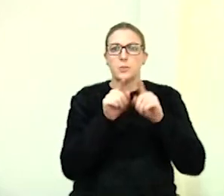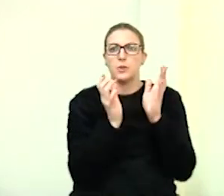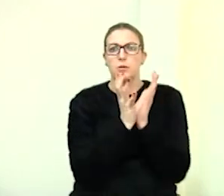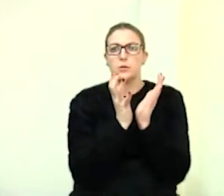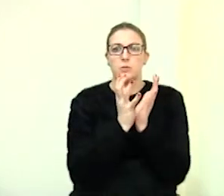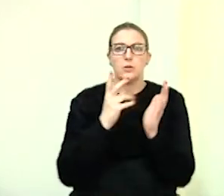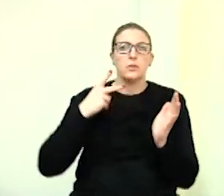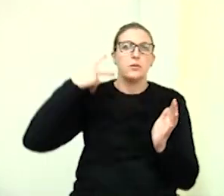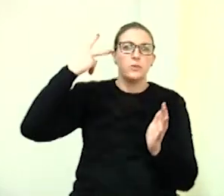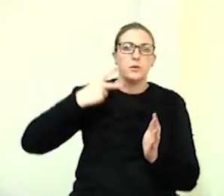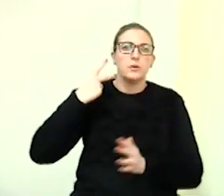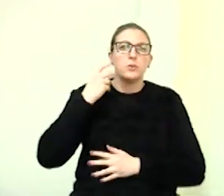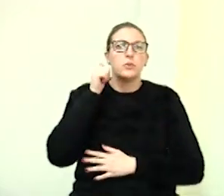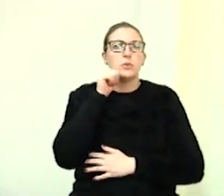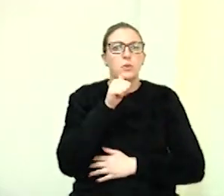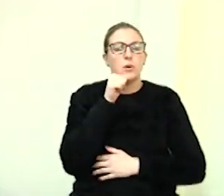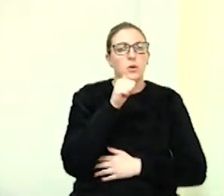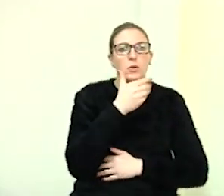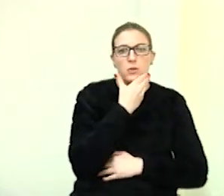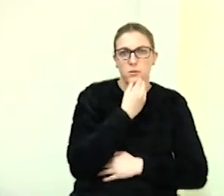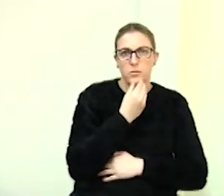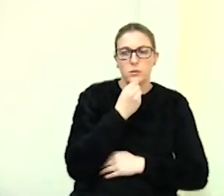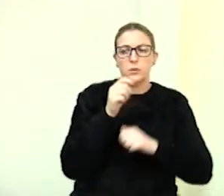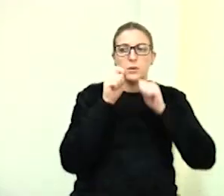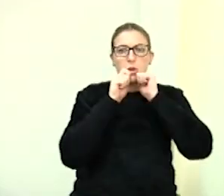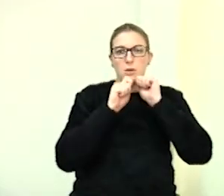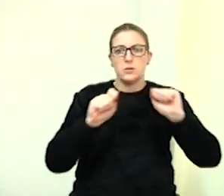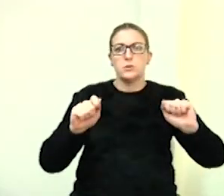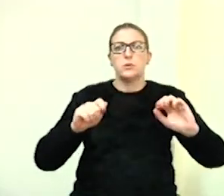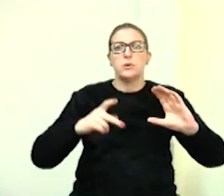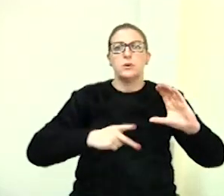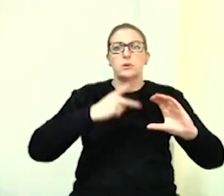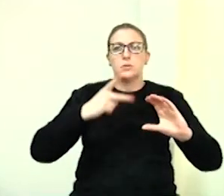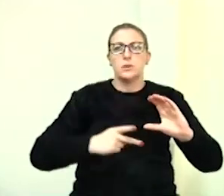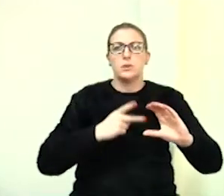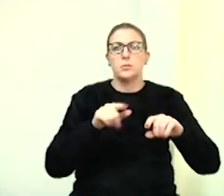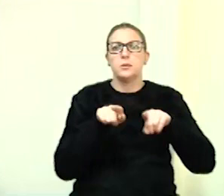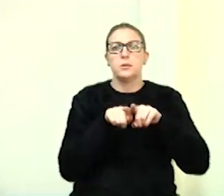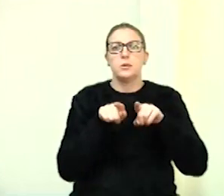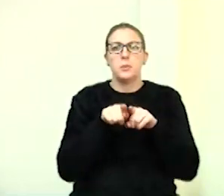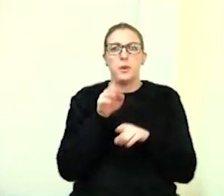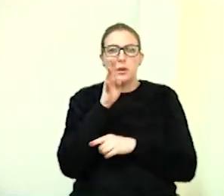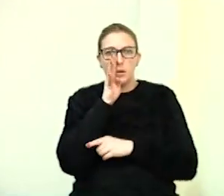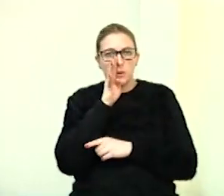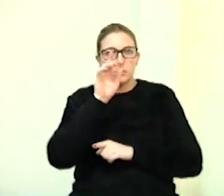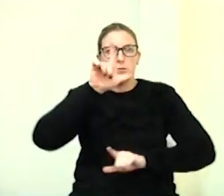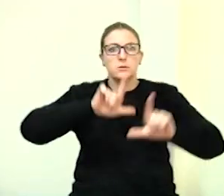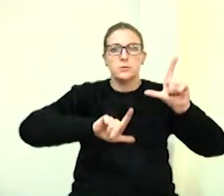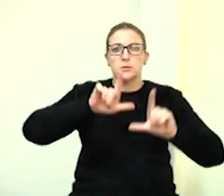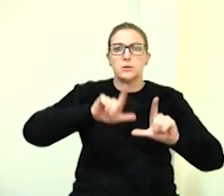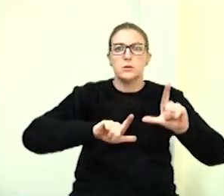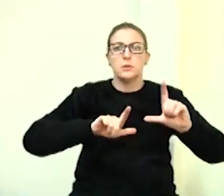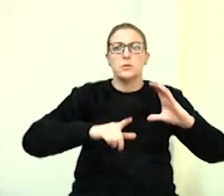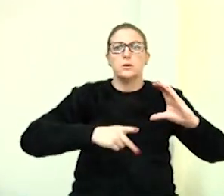nobre colega vereadora, assessores da casa, quem também, quem nos acompanha através da TV Câmara.